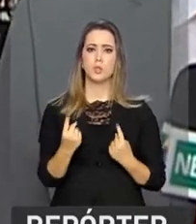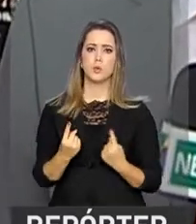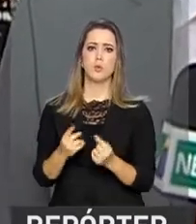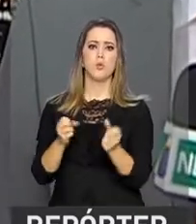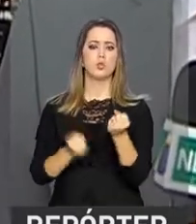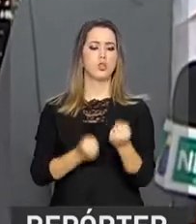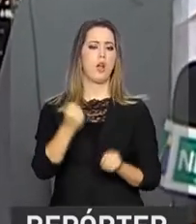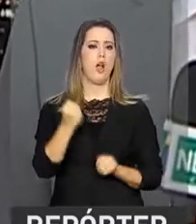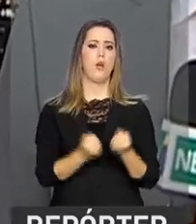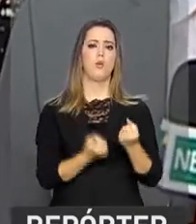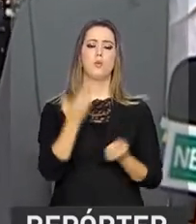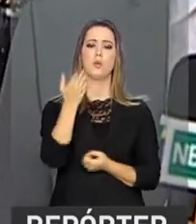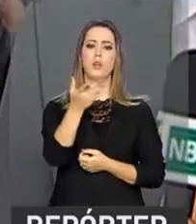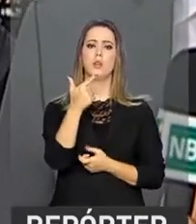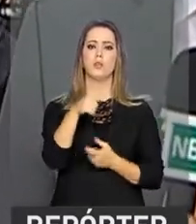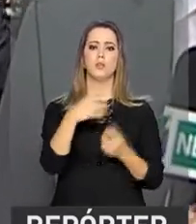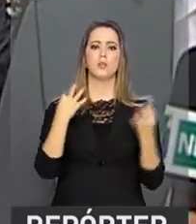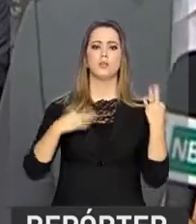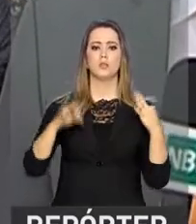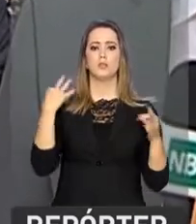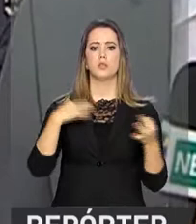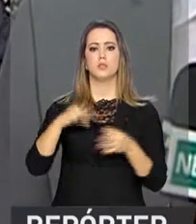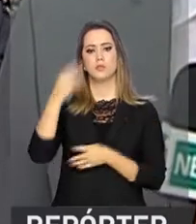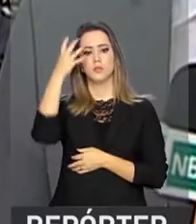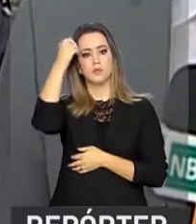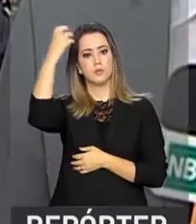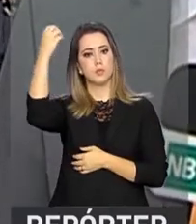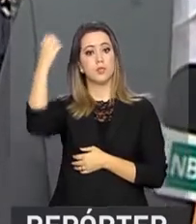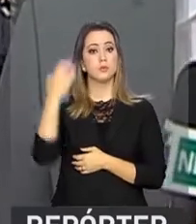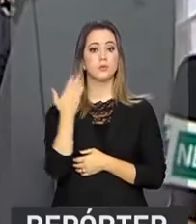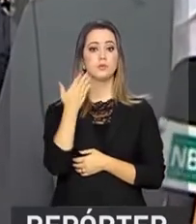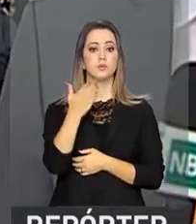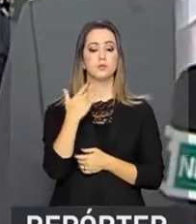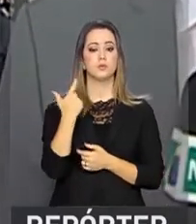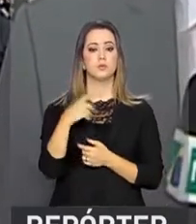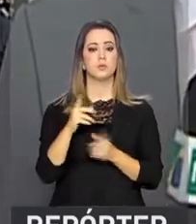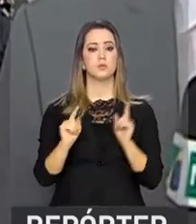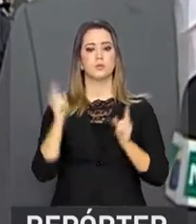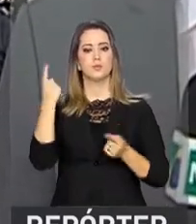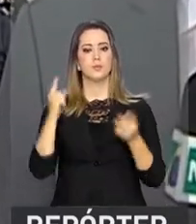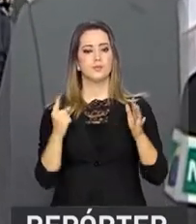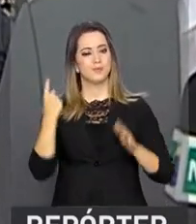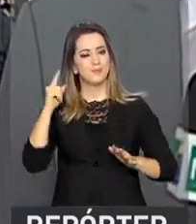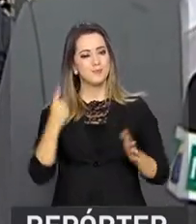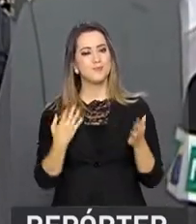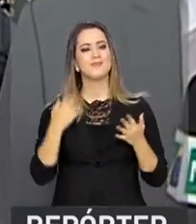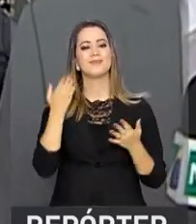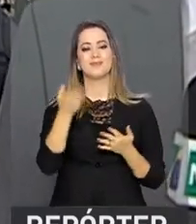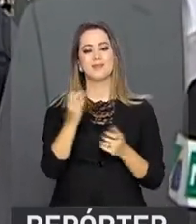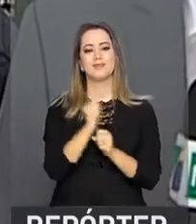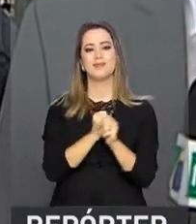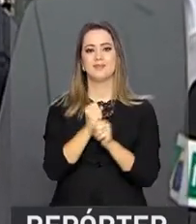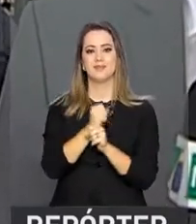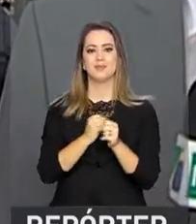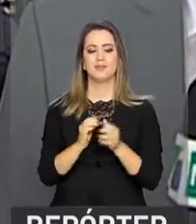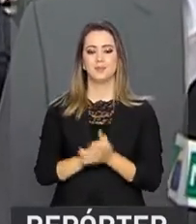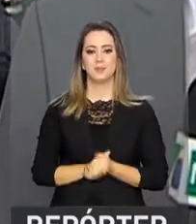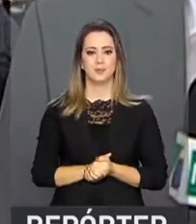se encontra com os turistas pegando os principais destinos para cair na folia no carnaval deste ano, Pablo?